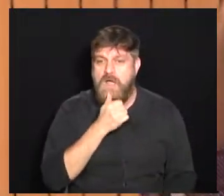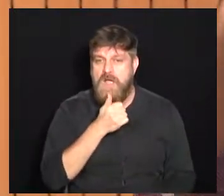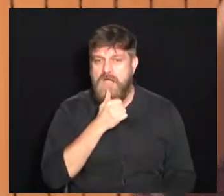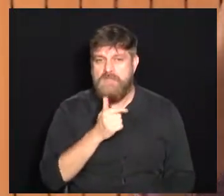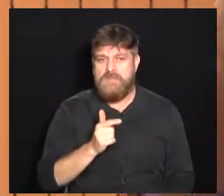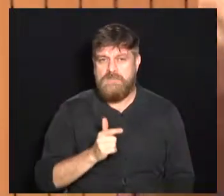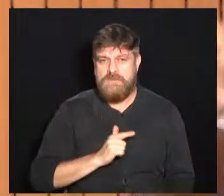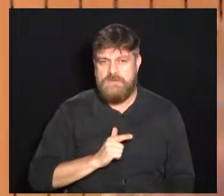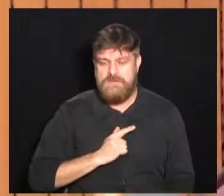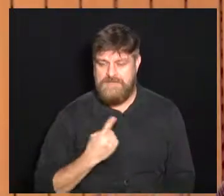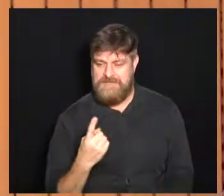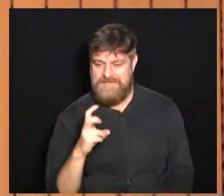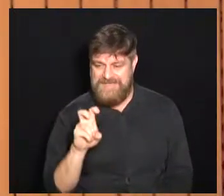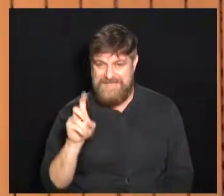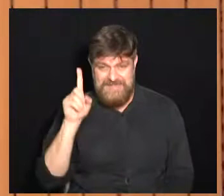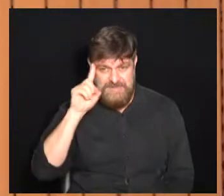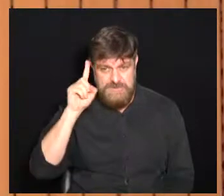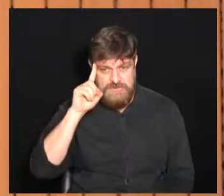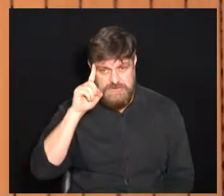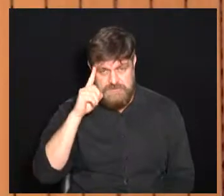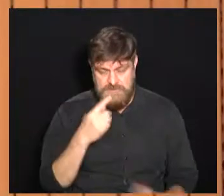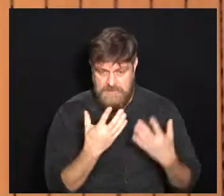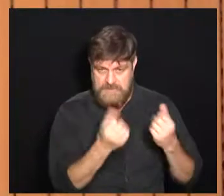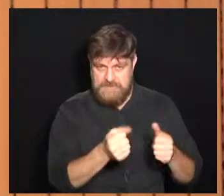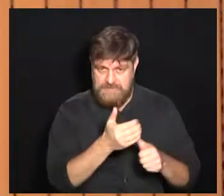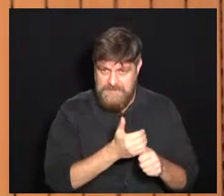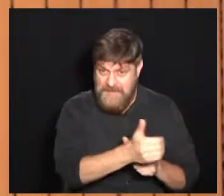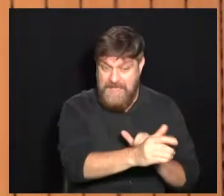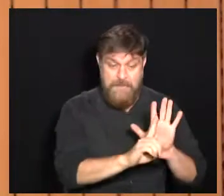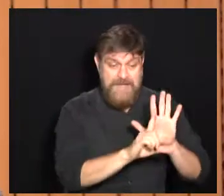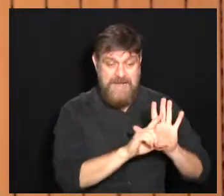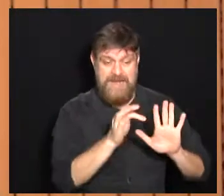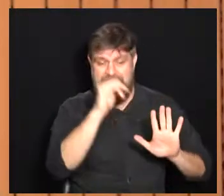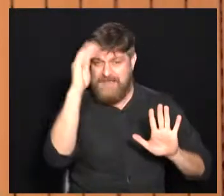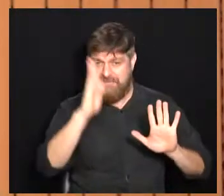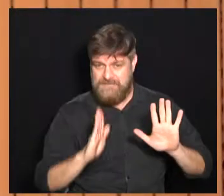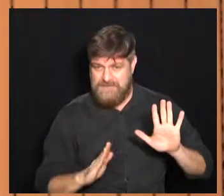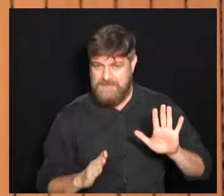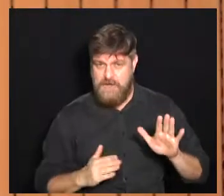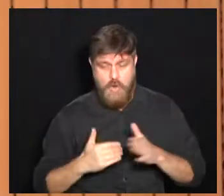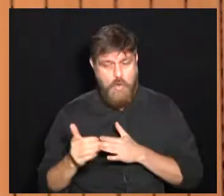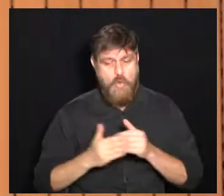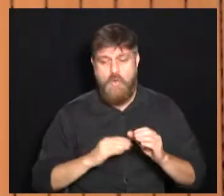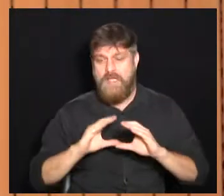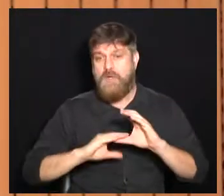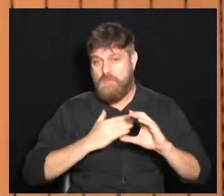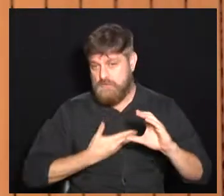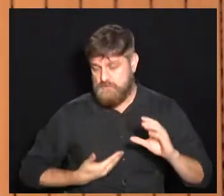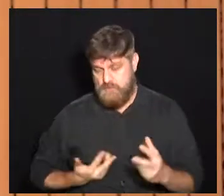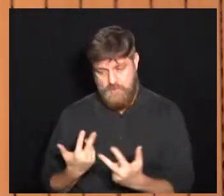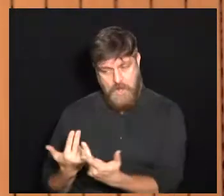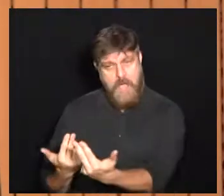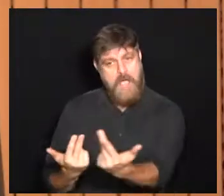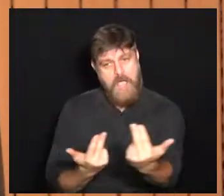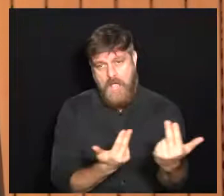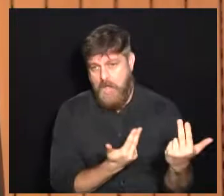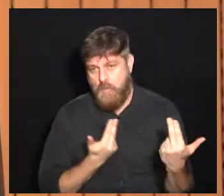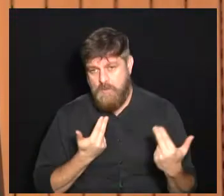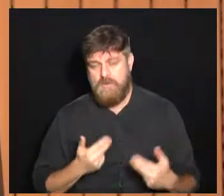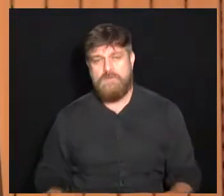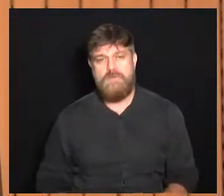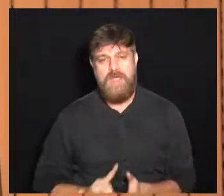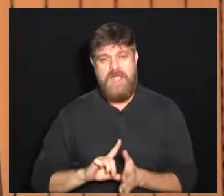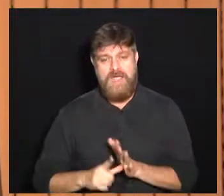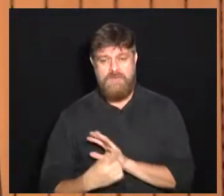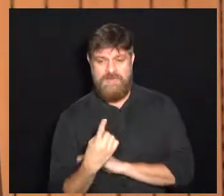tem 15 dias para poder assumir, isso é lei federal, todo concurso público acontece isso, e depois